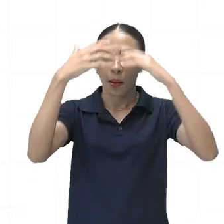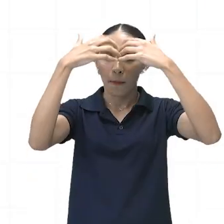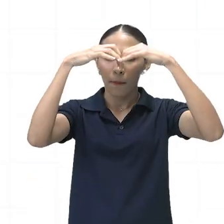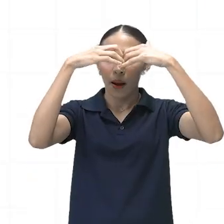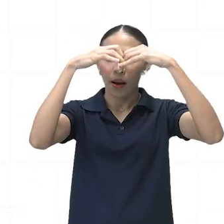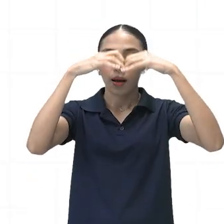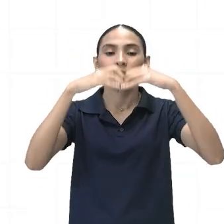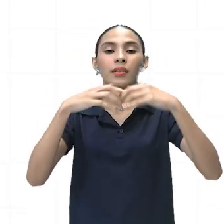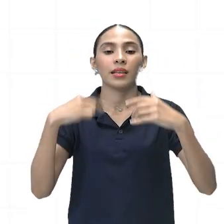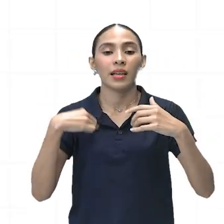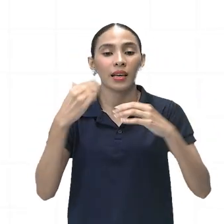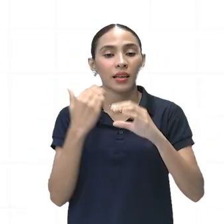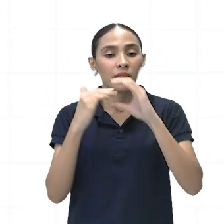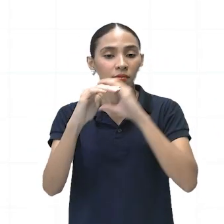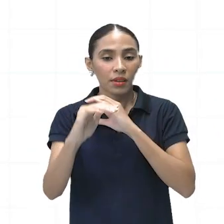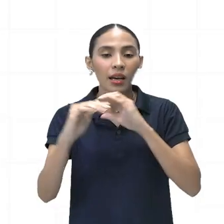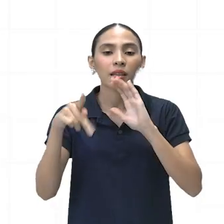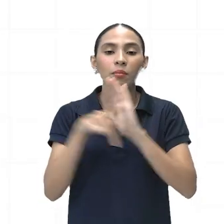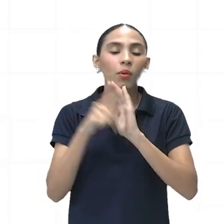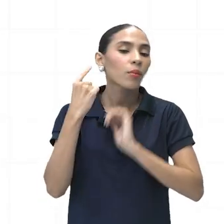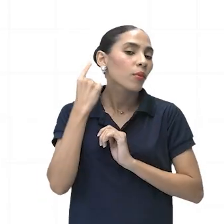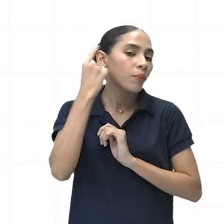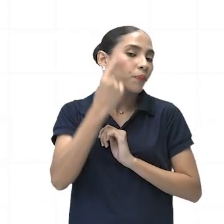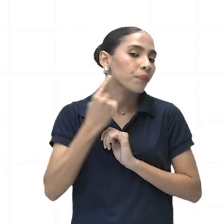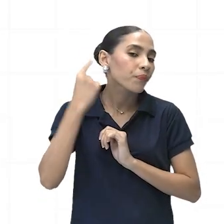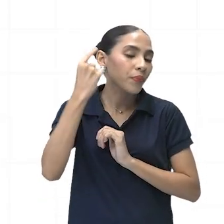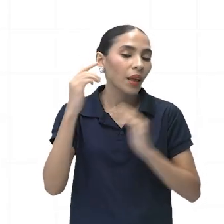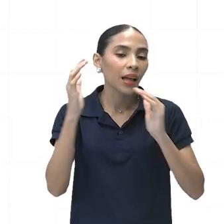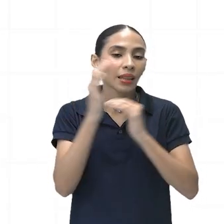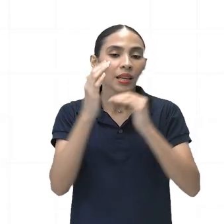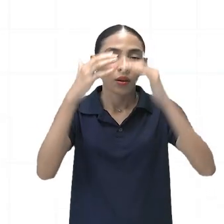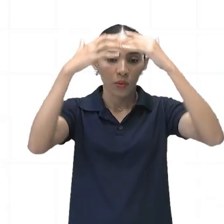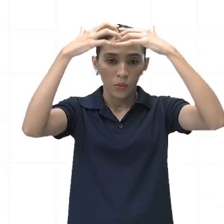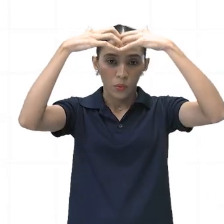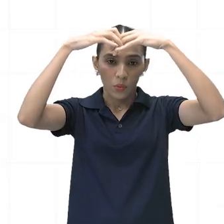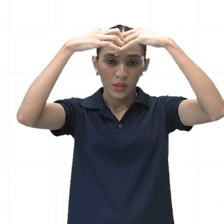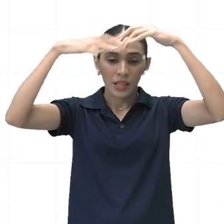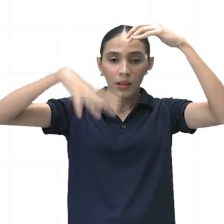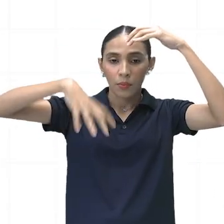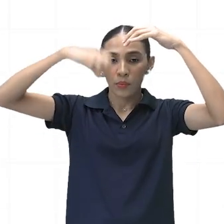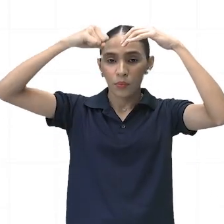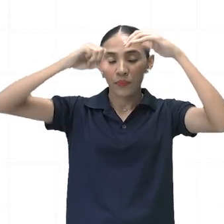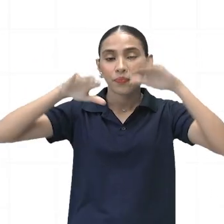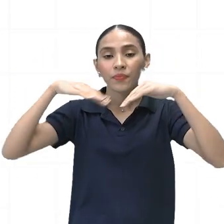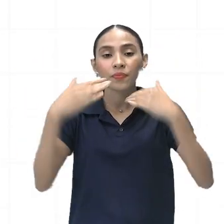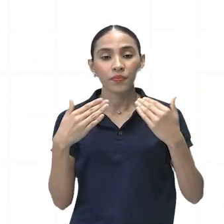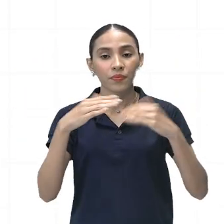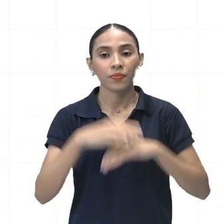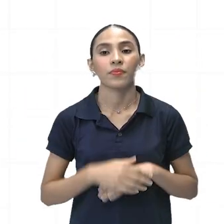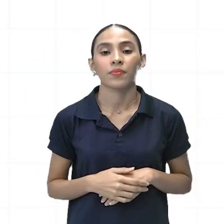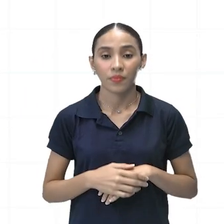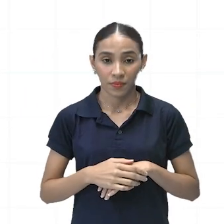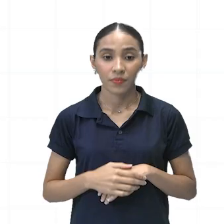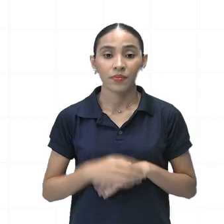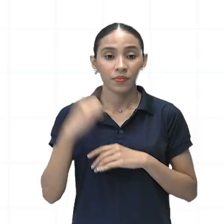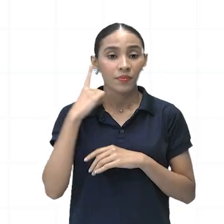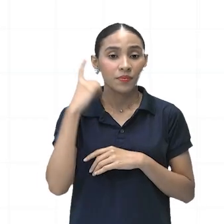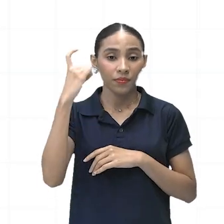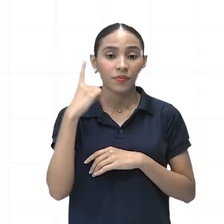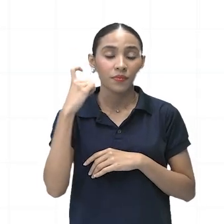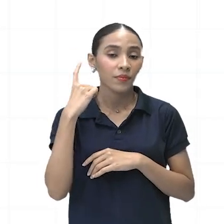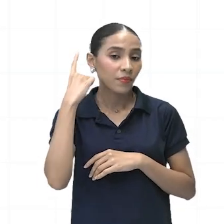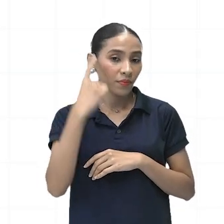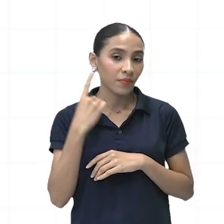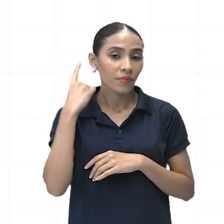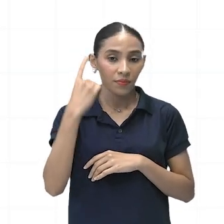são enviadas pelo nervo auditivo até o cérebro. Então, é assim que a nossa audição